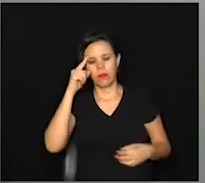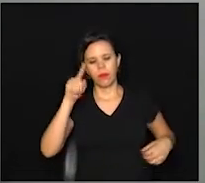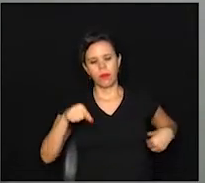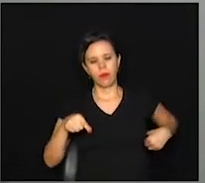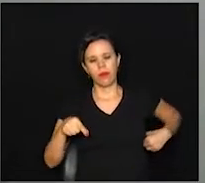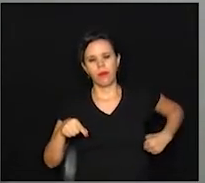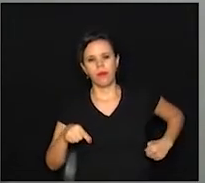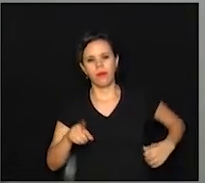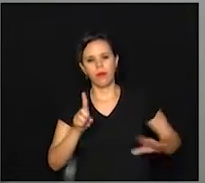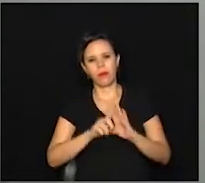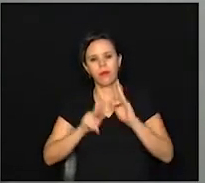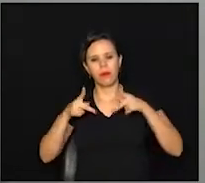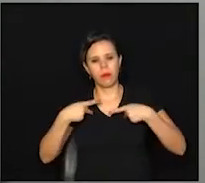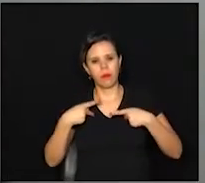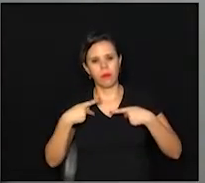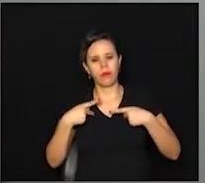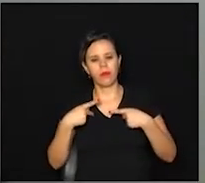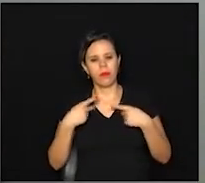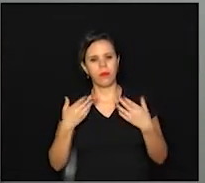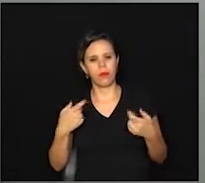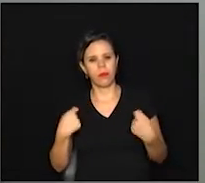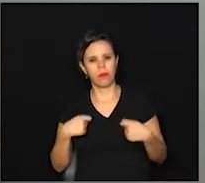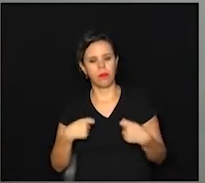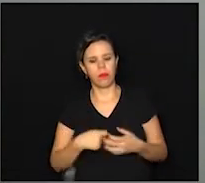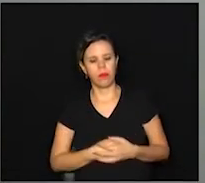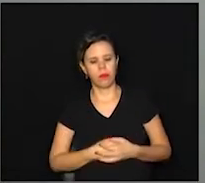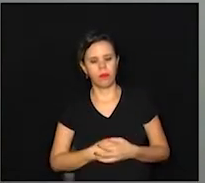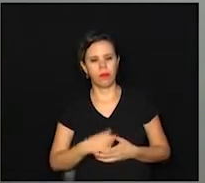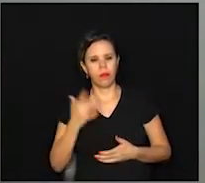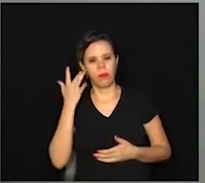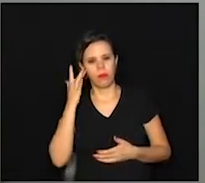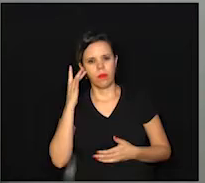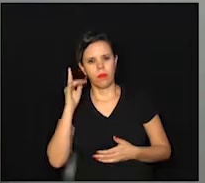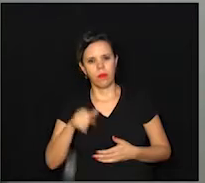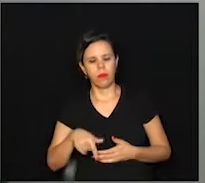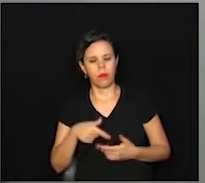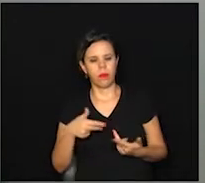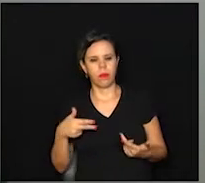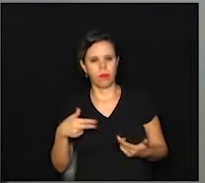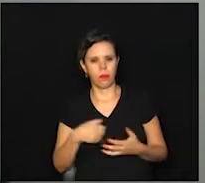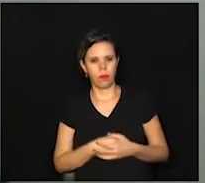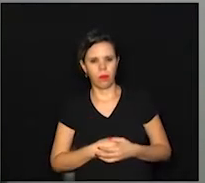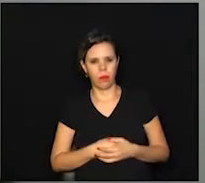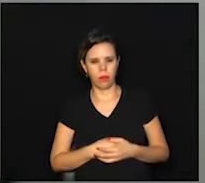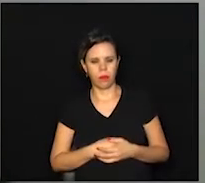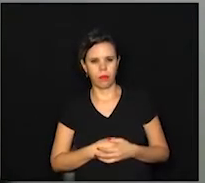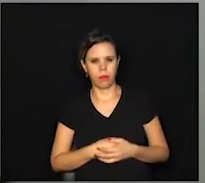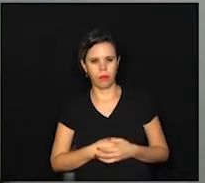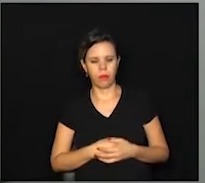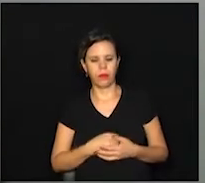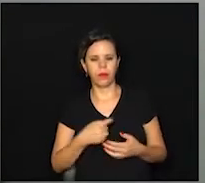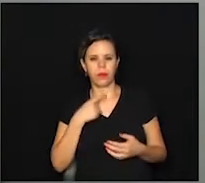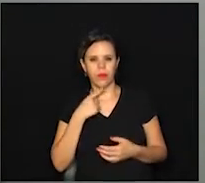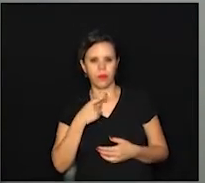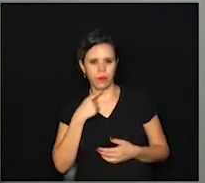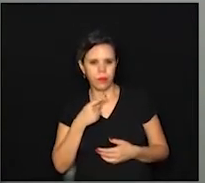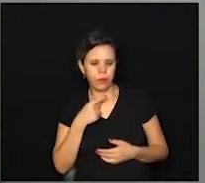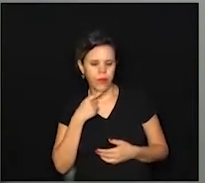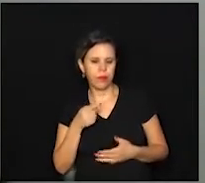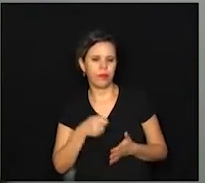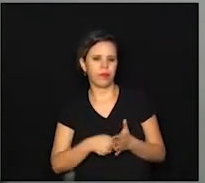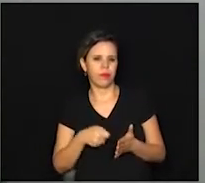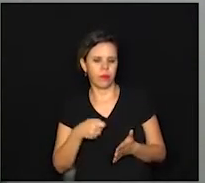direitos humanos é um ideal legítimo, necessário. E eu acho que essa é uma questão que isso tem sido questionado, isso tem